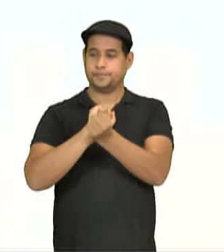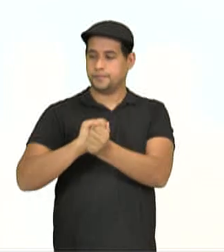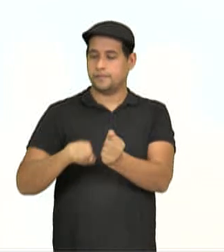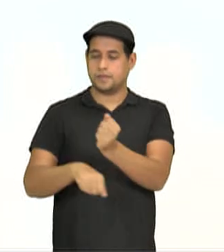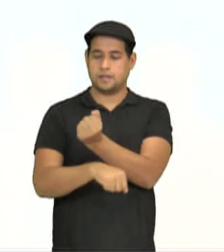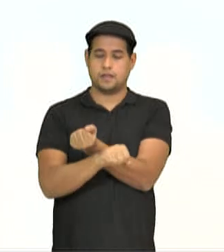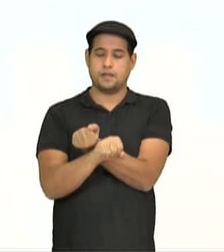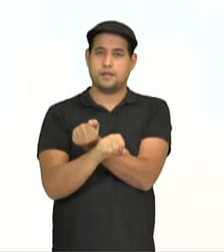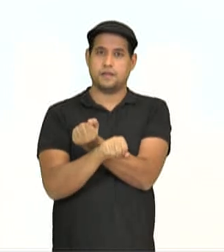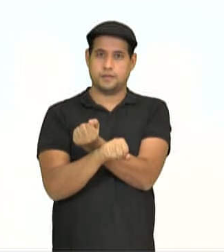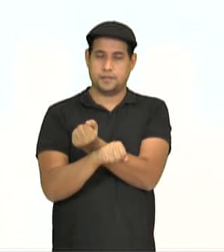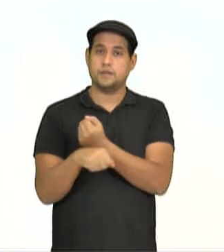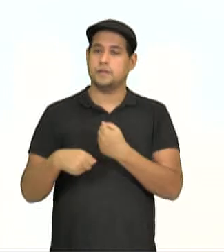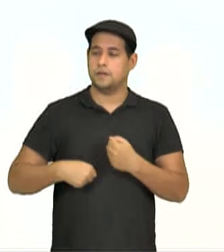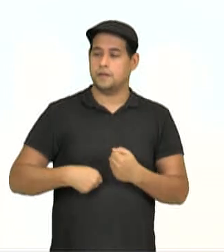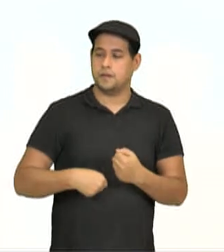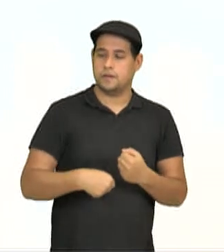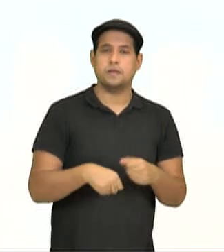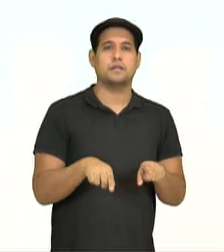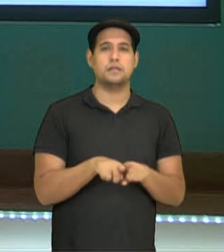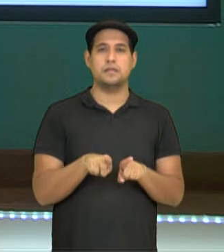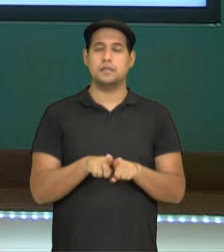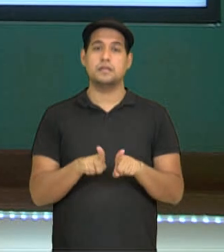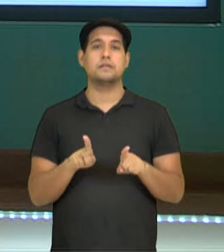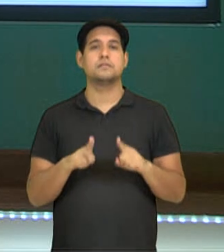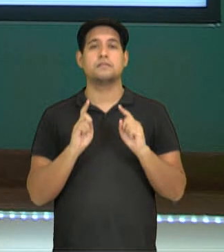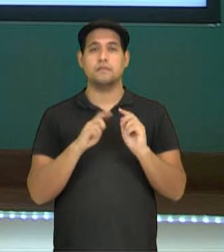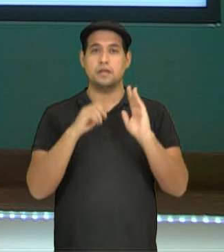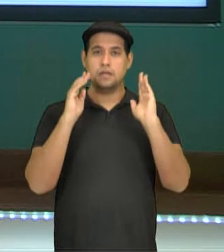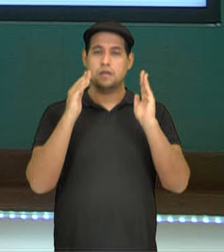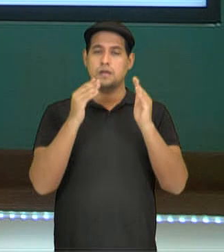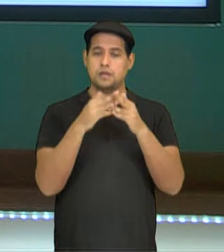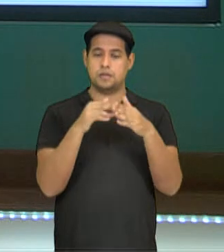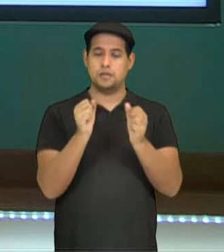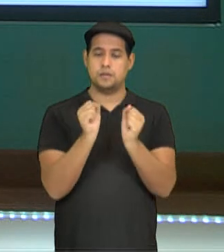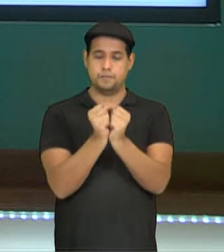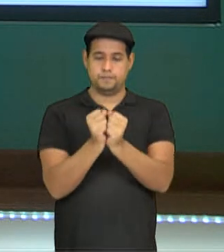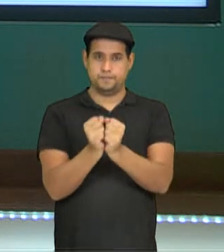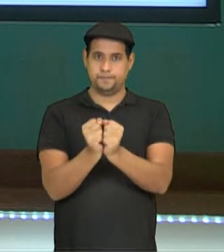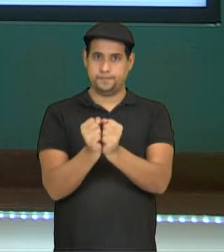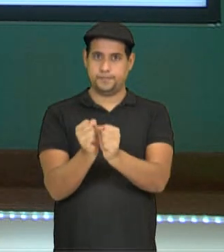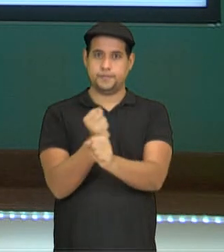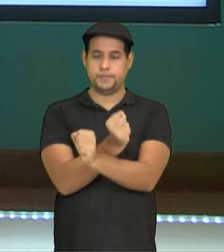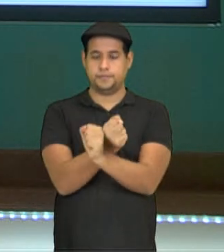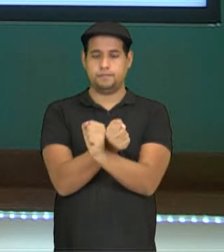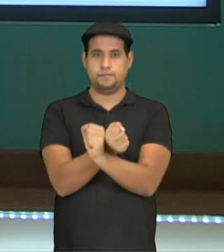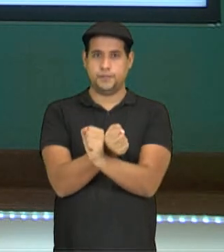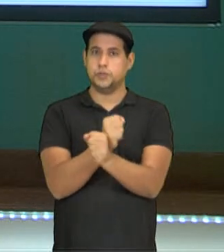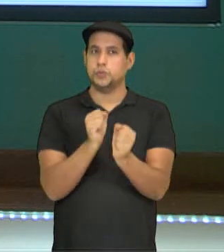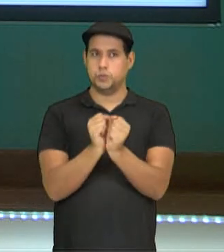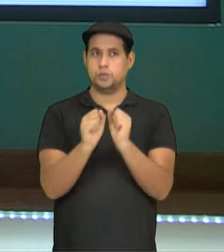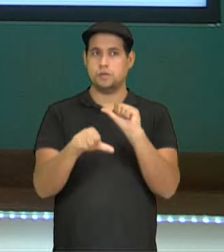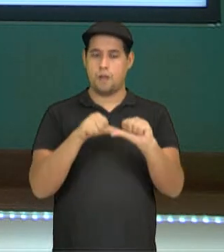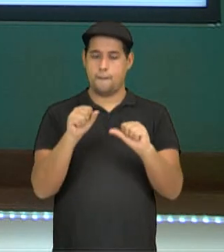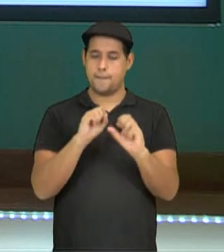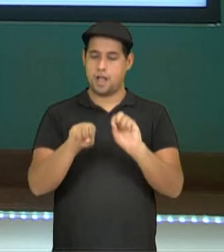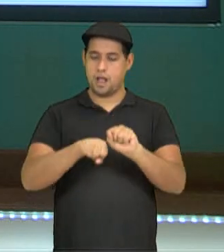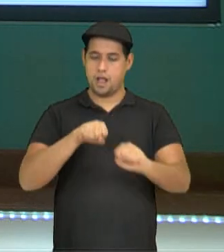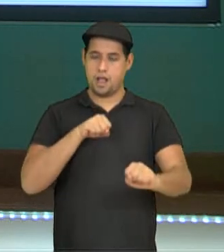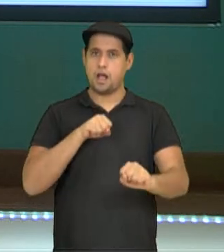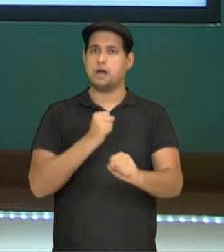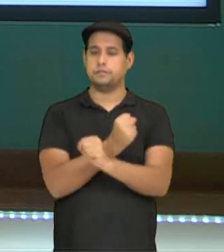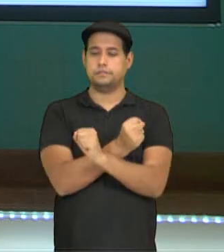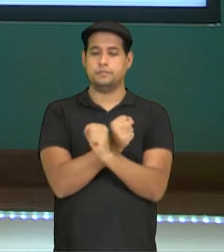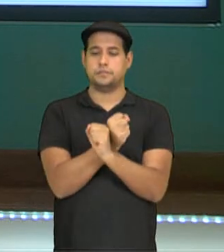fazer? Você vai pegar alguém na sua casa aí, vocês vão prender o punho teu e o da pessoa, vão amarrar, ficar